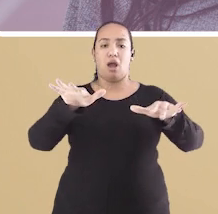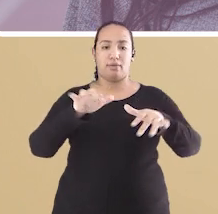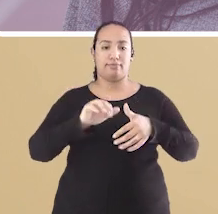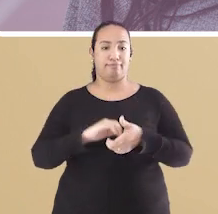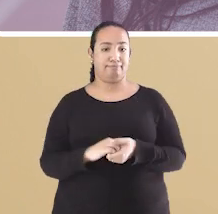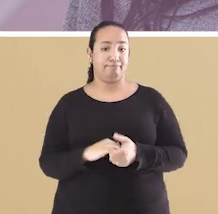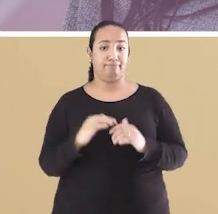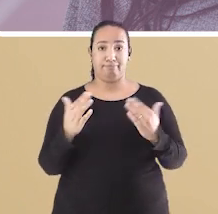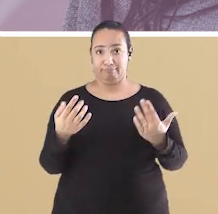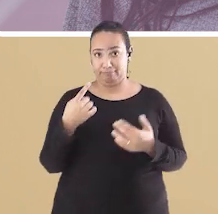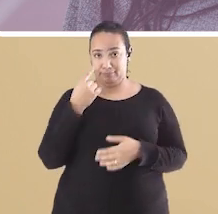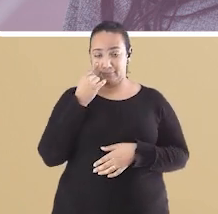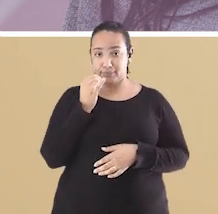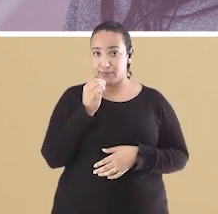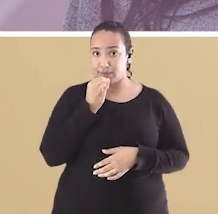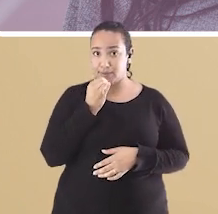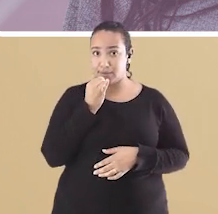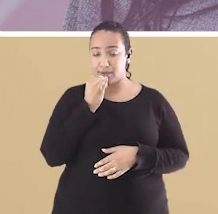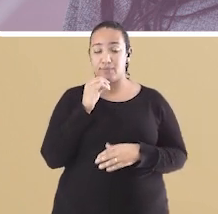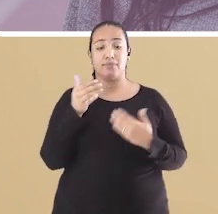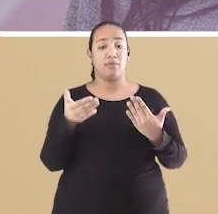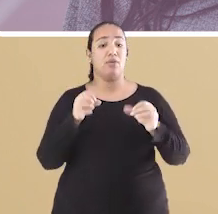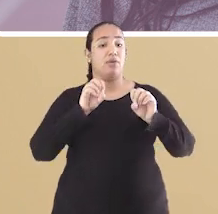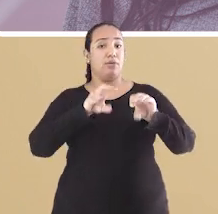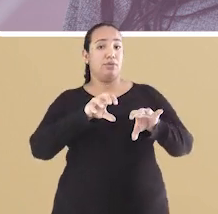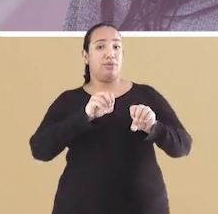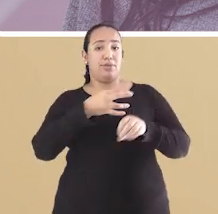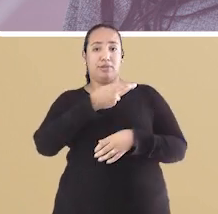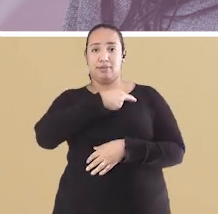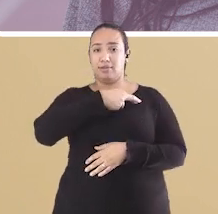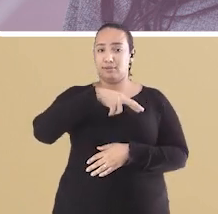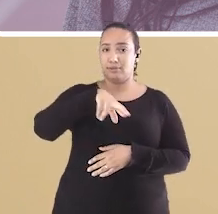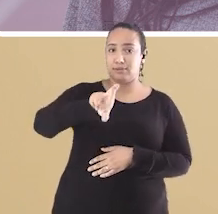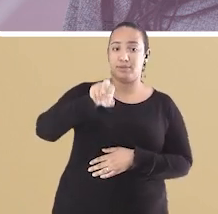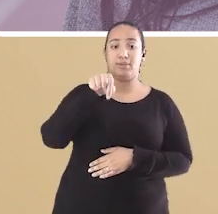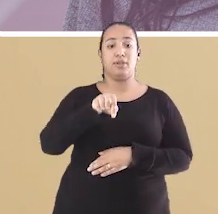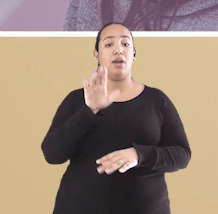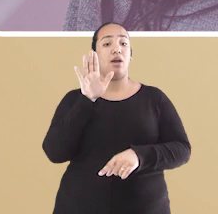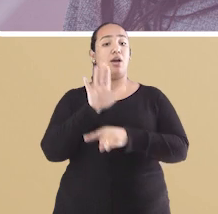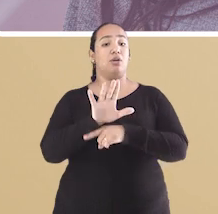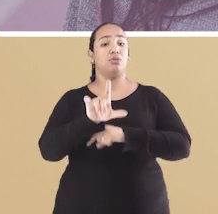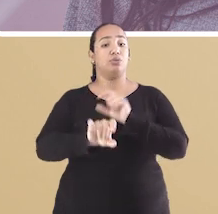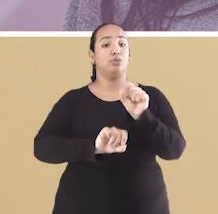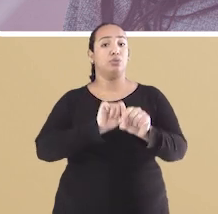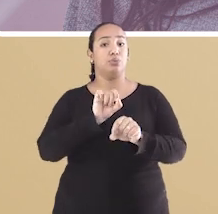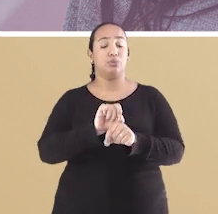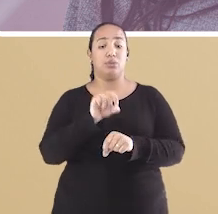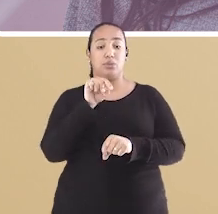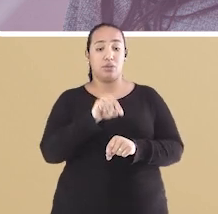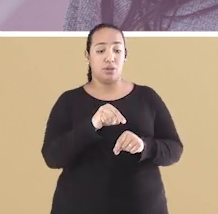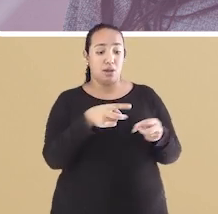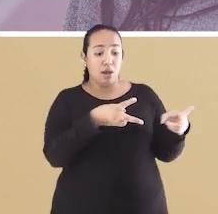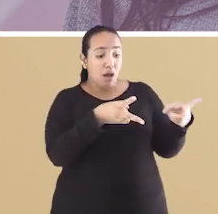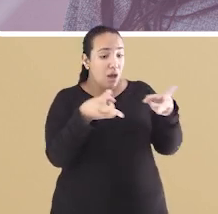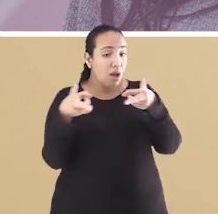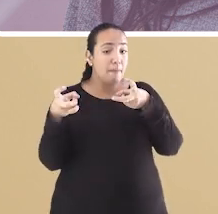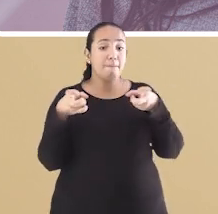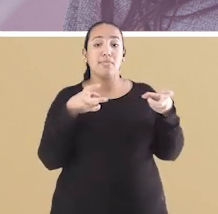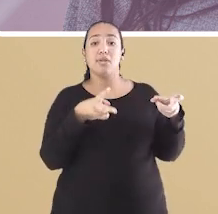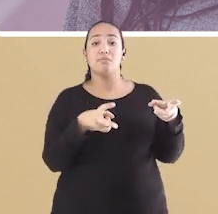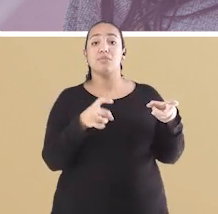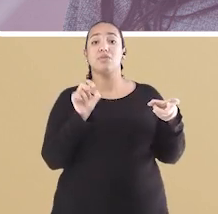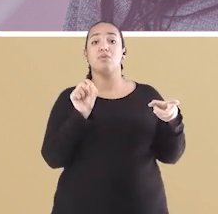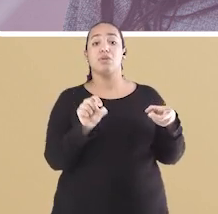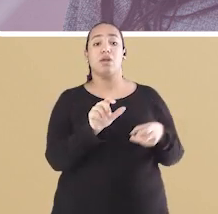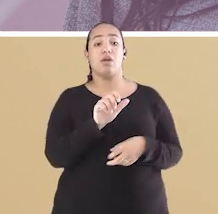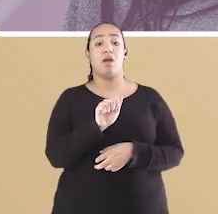exemplo possível, podemos afirmar que o ensino religioso ele contribui para disseminar uma visão mais